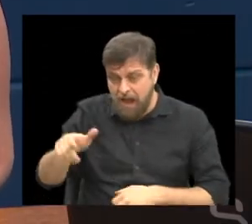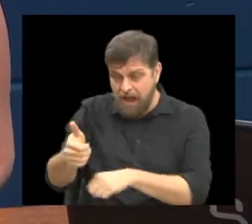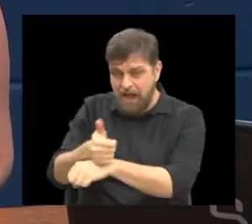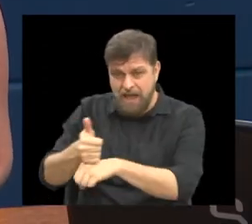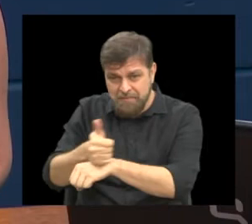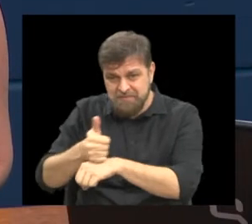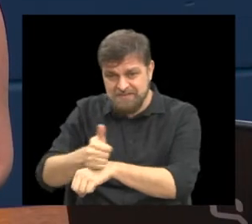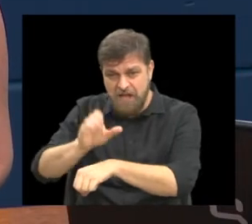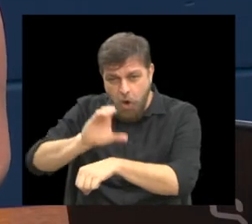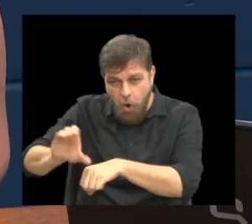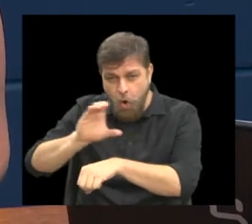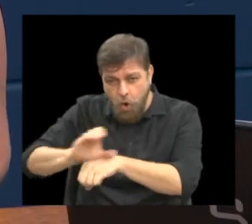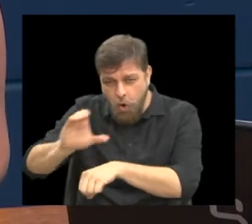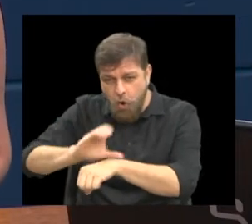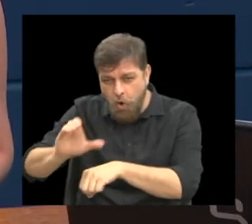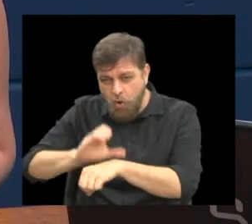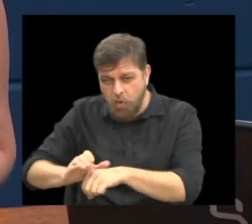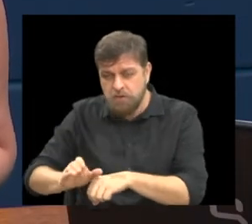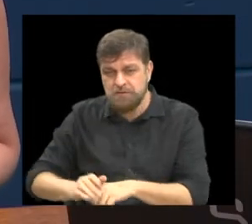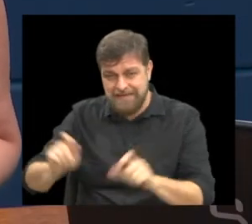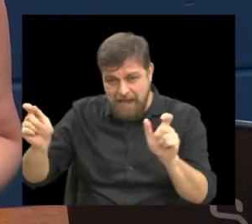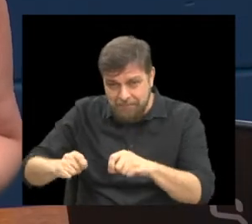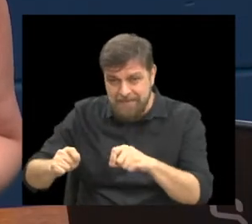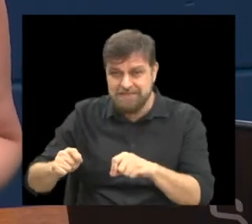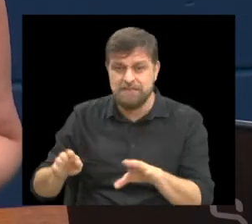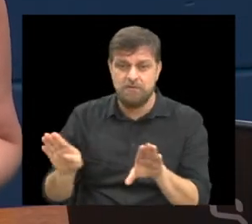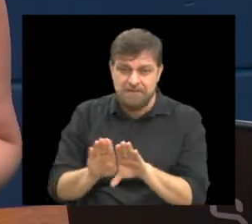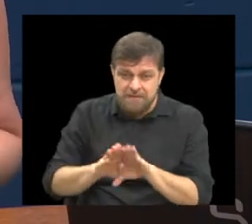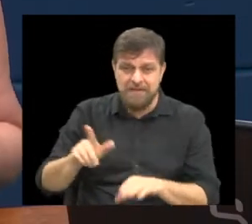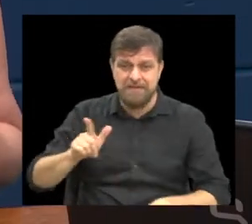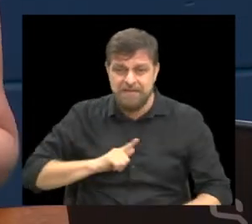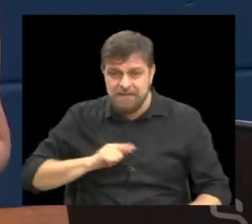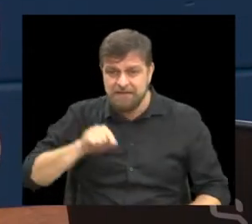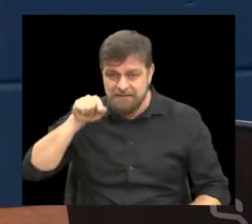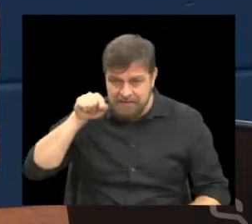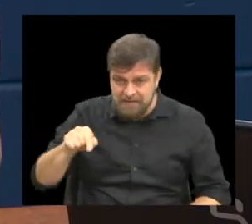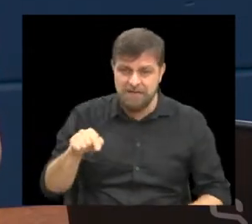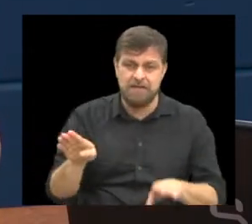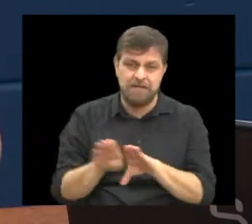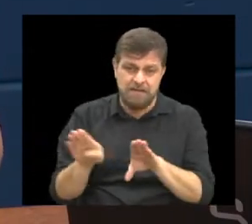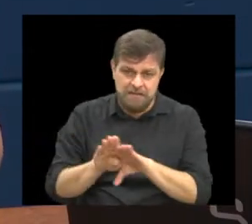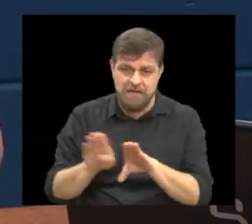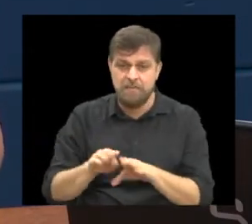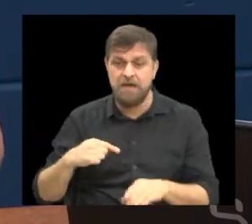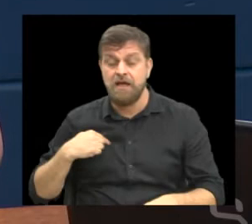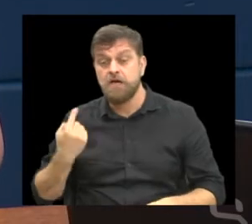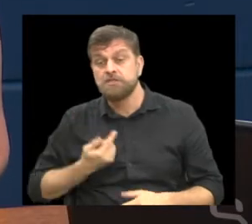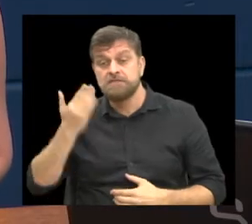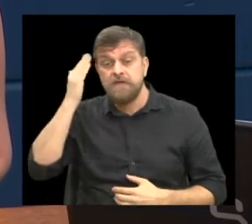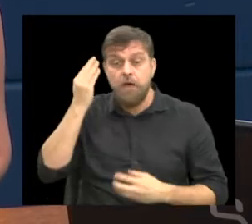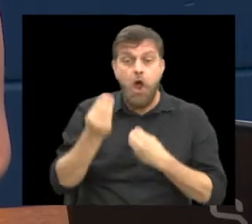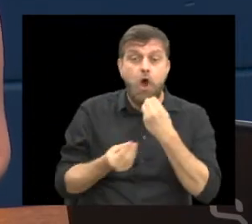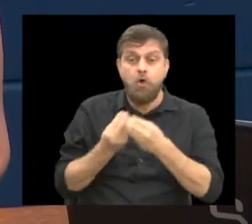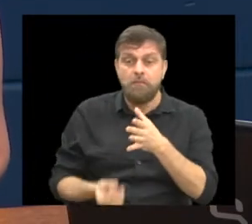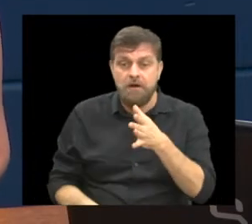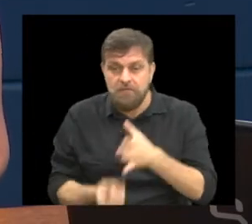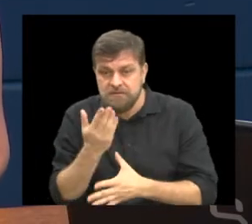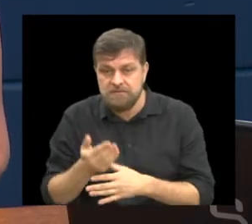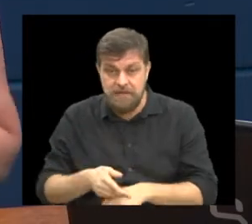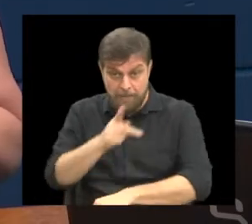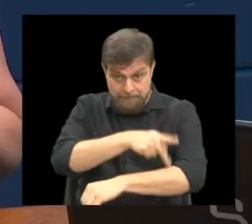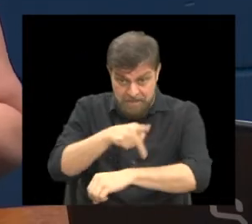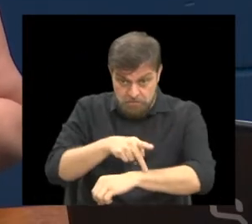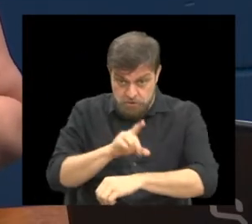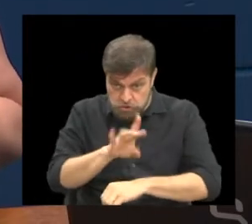esses cursos de capacitação, incluem, inclusive, a capacitação também para lidar com algumas situações, não só